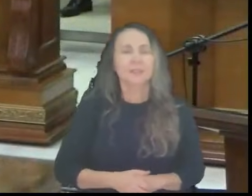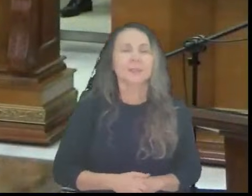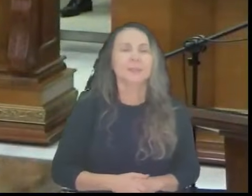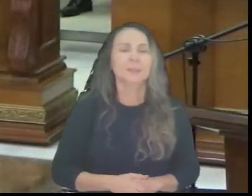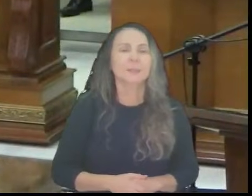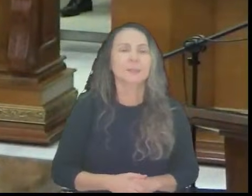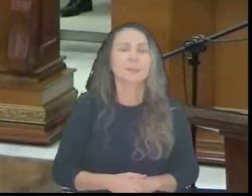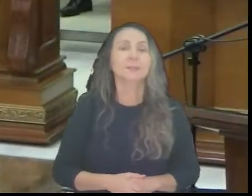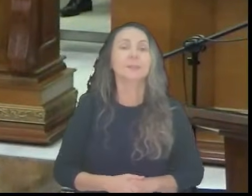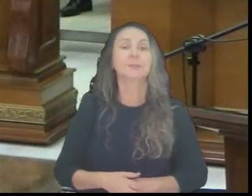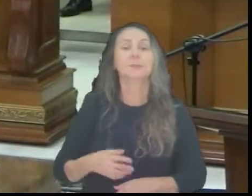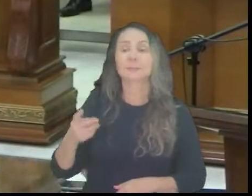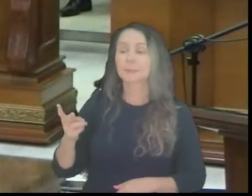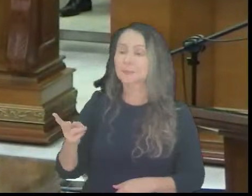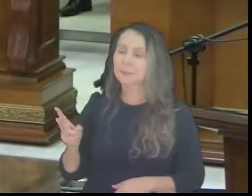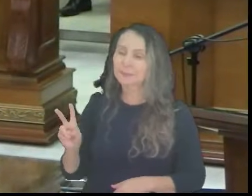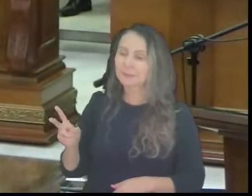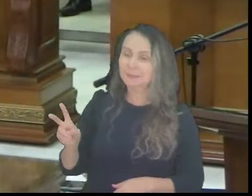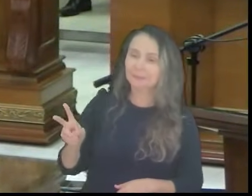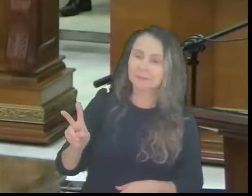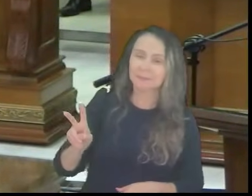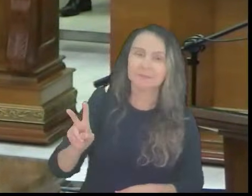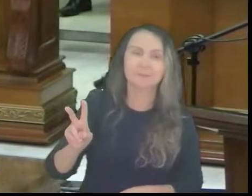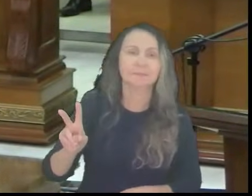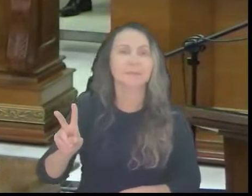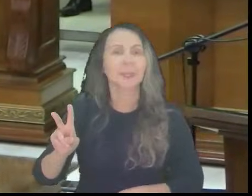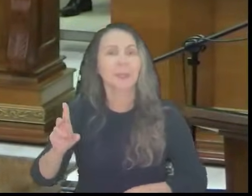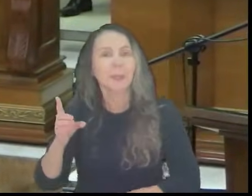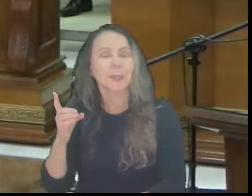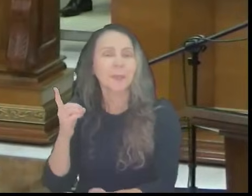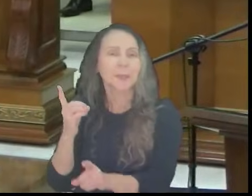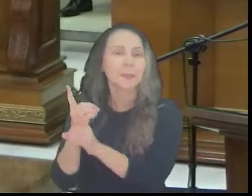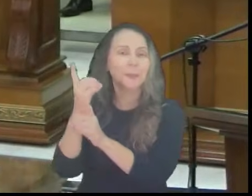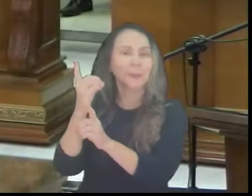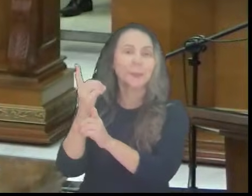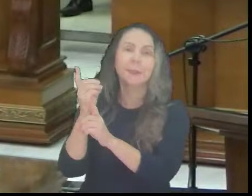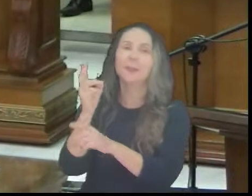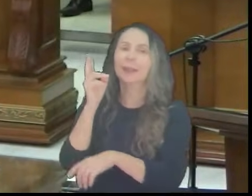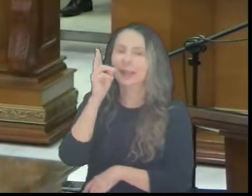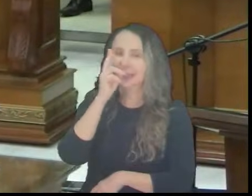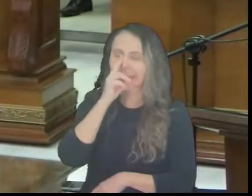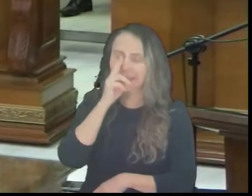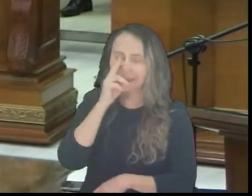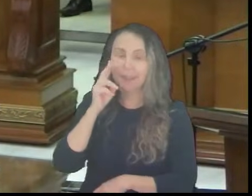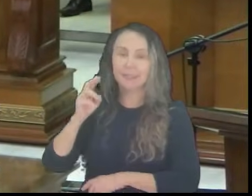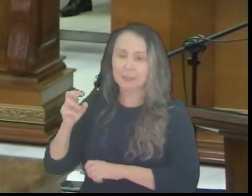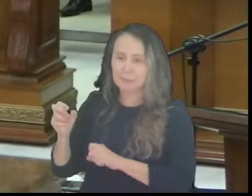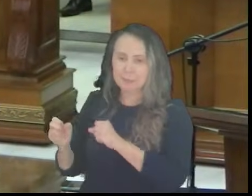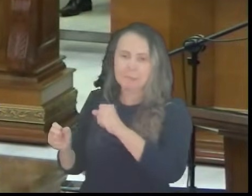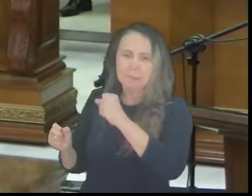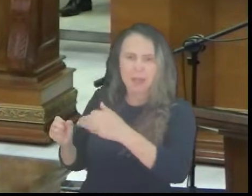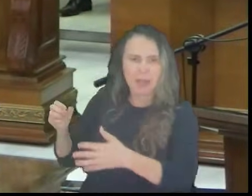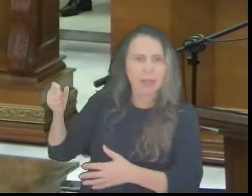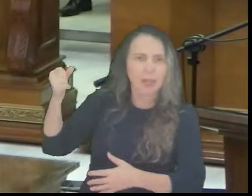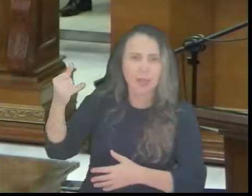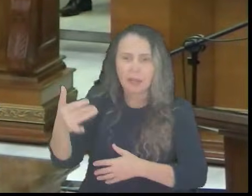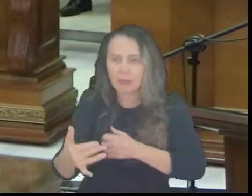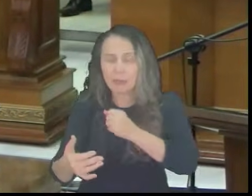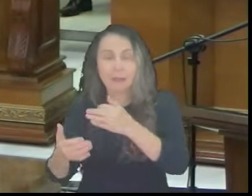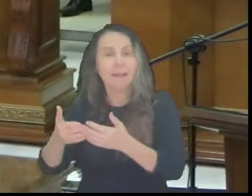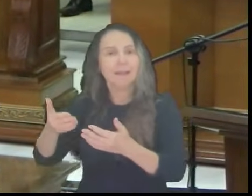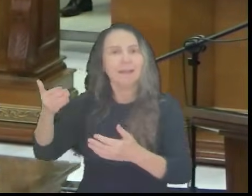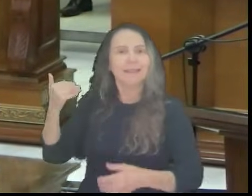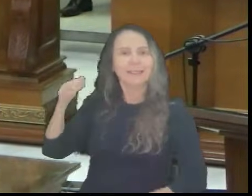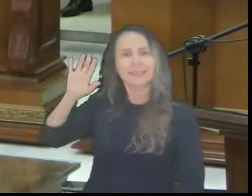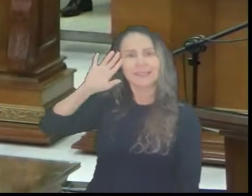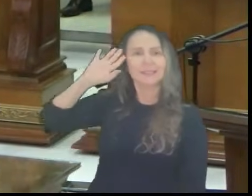Foram para os seus e contaram tudo o que lhes disseram os principais dos sacerdotes